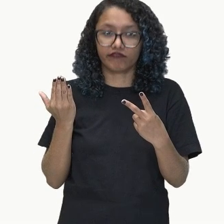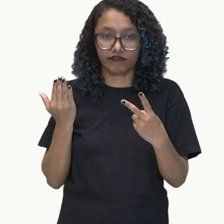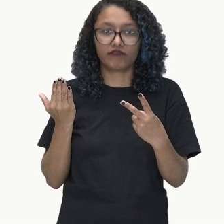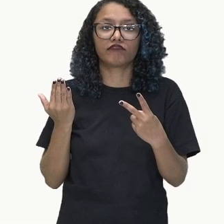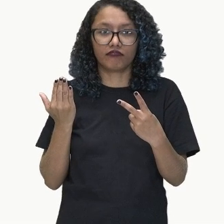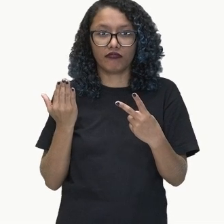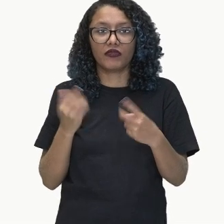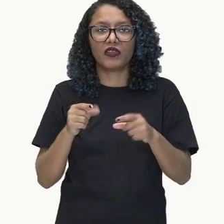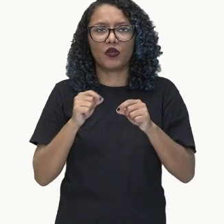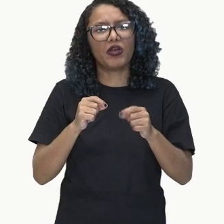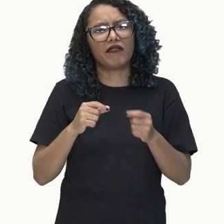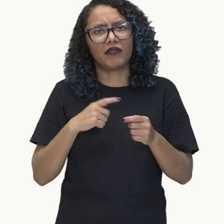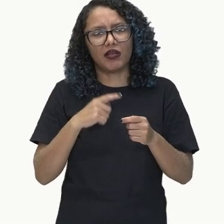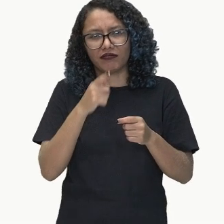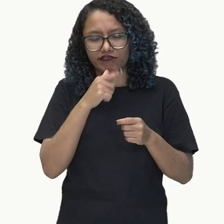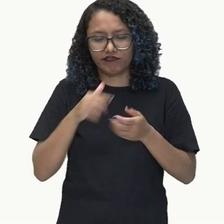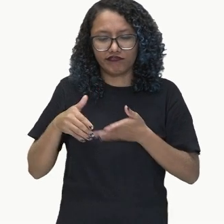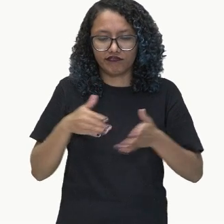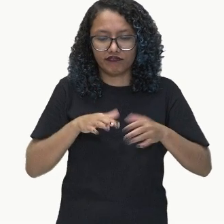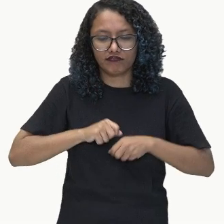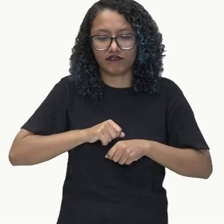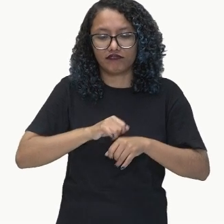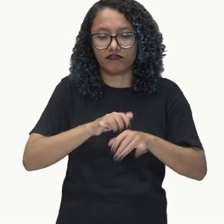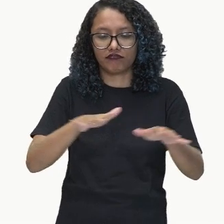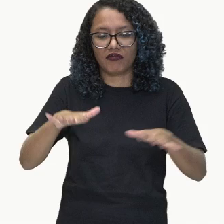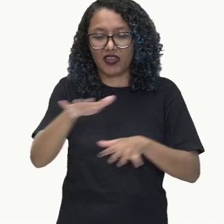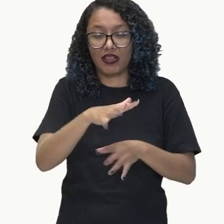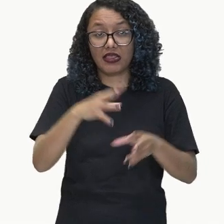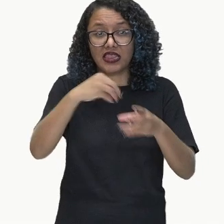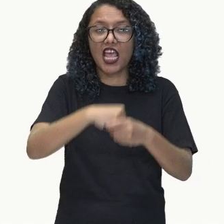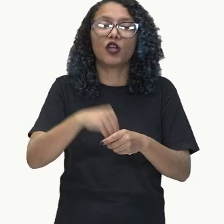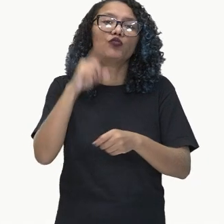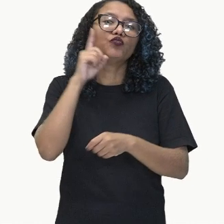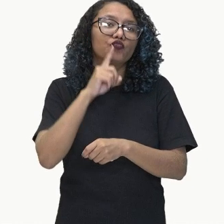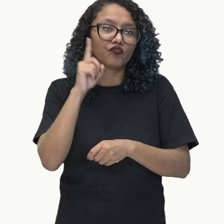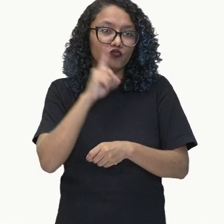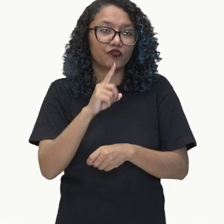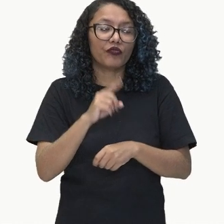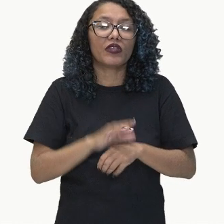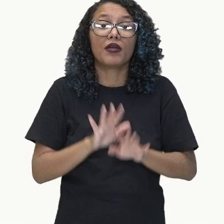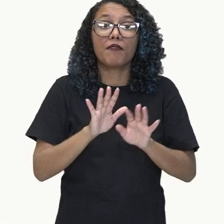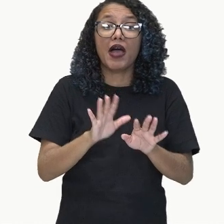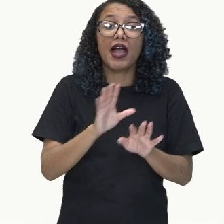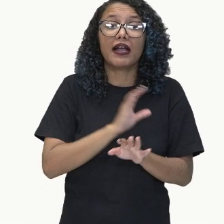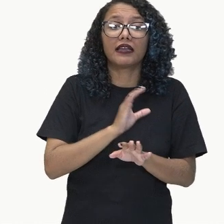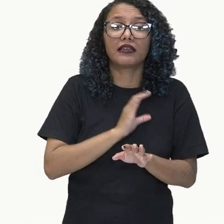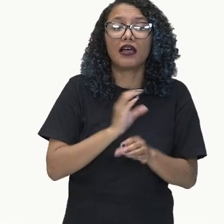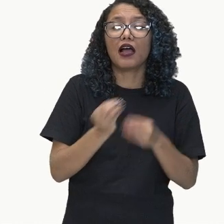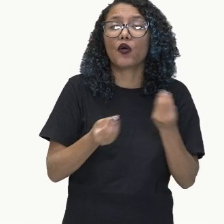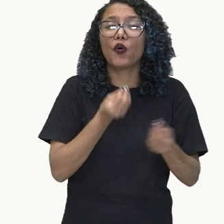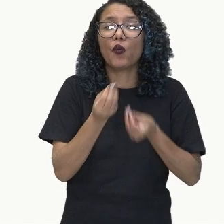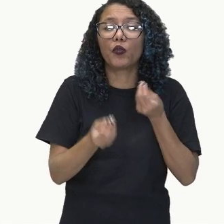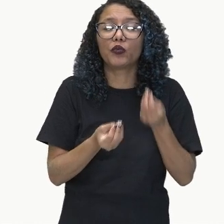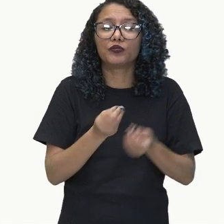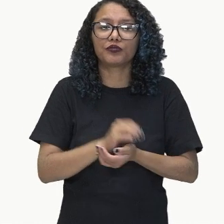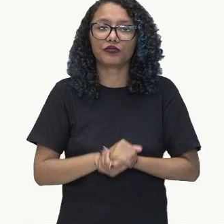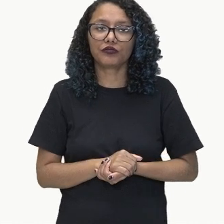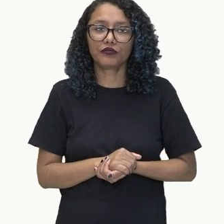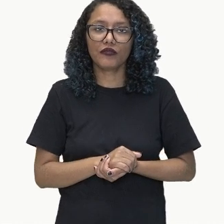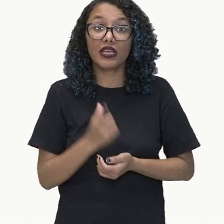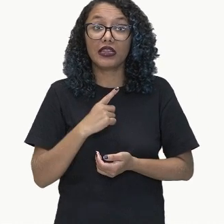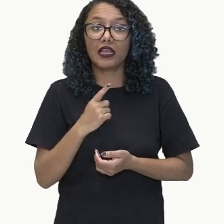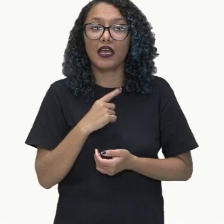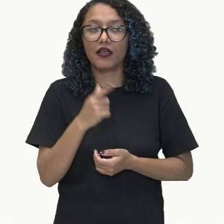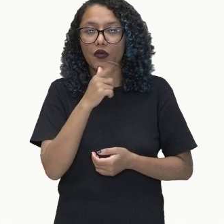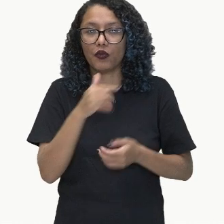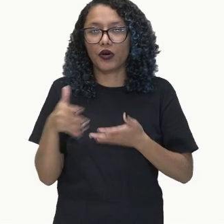rede fluvial na parte central dos Estados Unidos. Já no Canadá, a gente pode destacar o rio